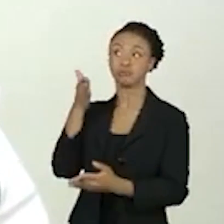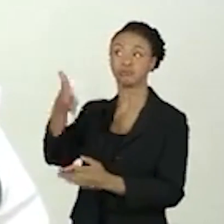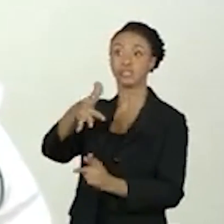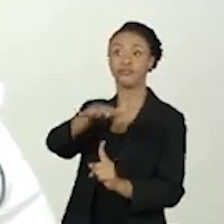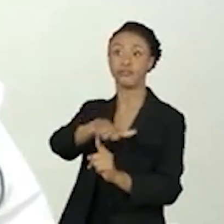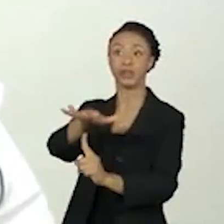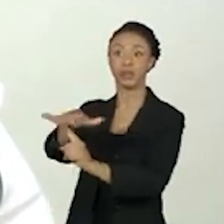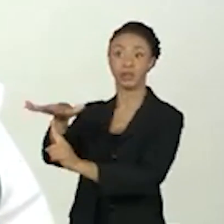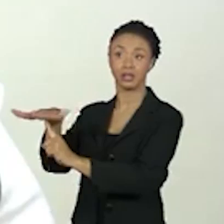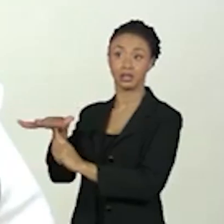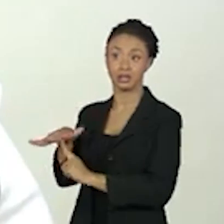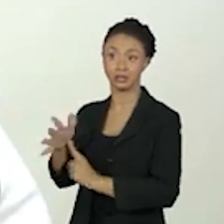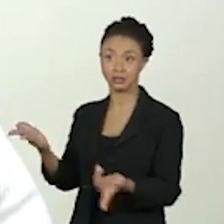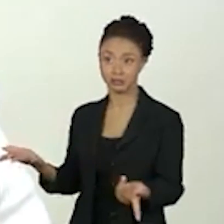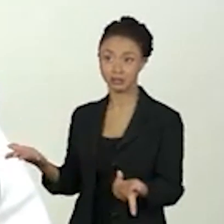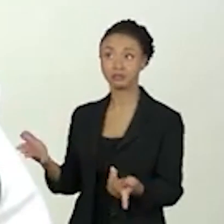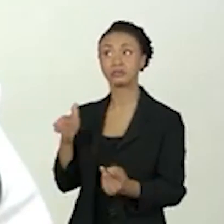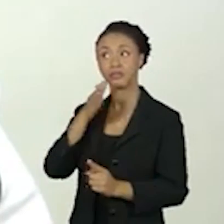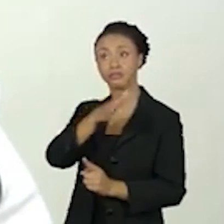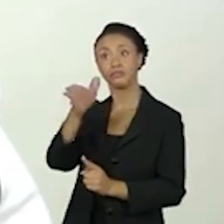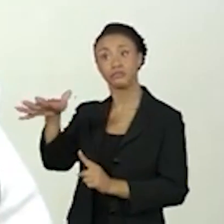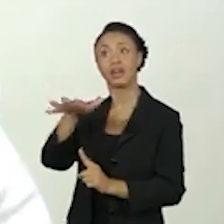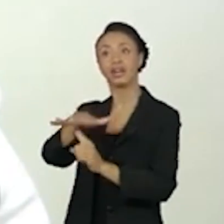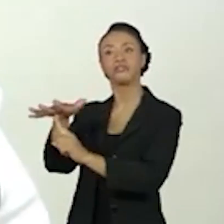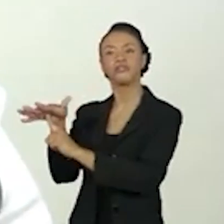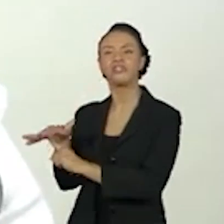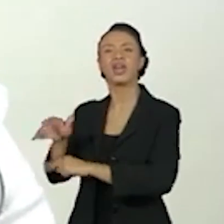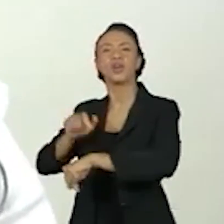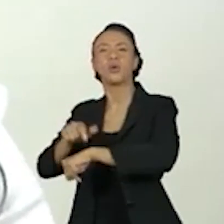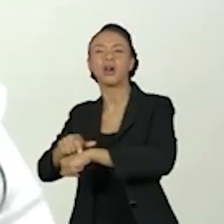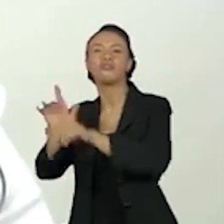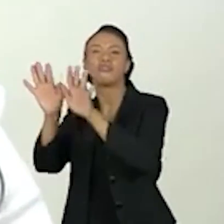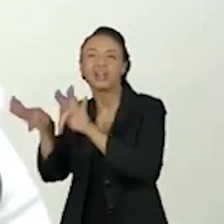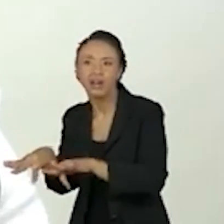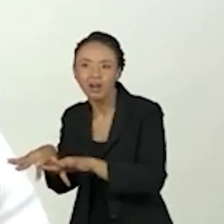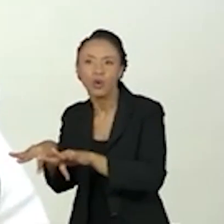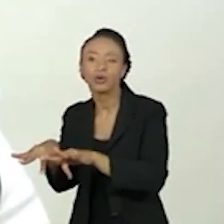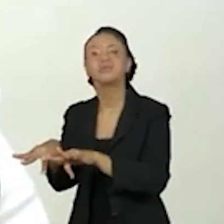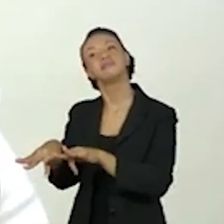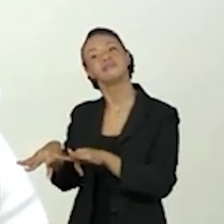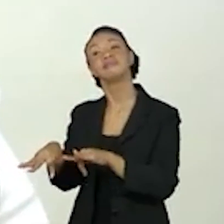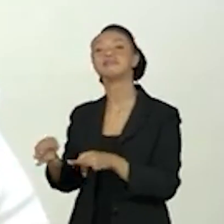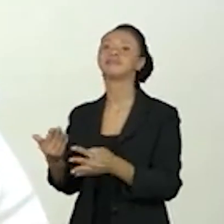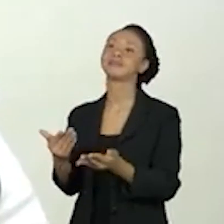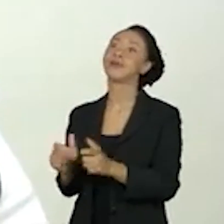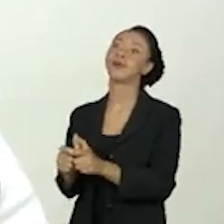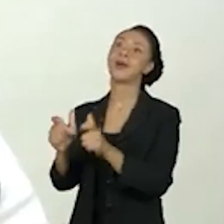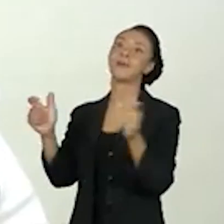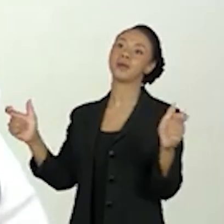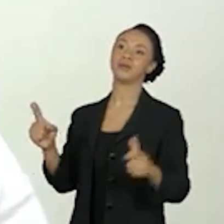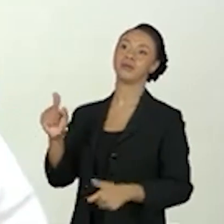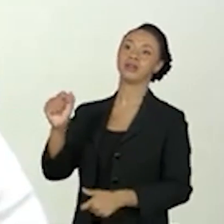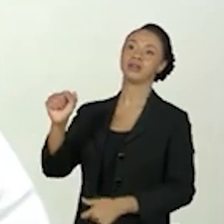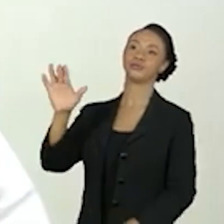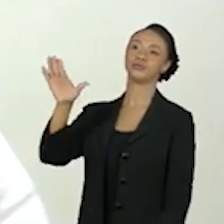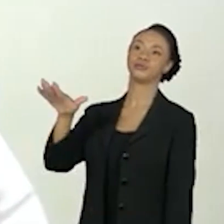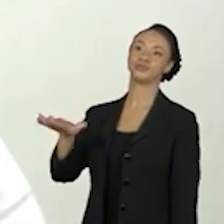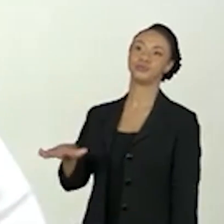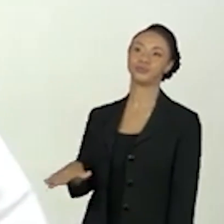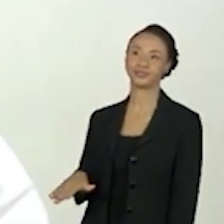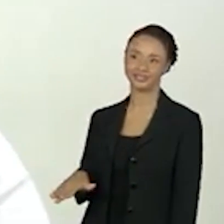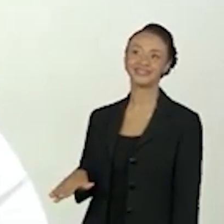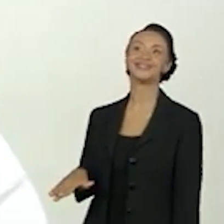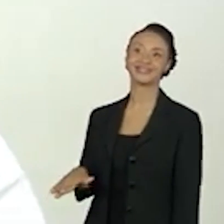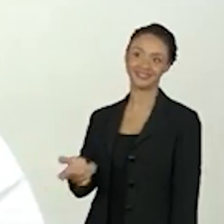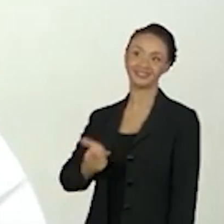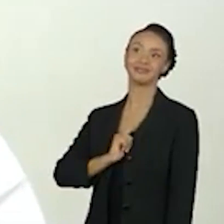como dica para os pacientes irem mais ao final da feira. Porque ao final da feira, muitos alimentos têm uma baixa, né? Eles diminuem